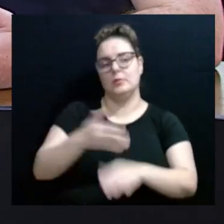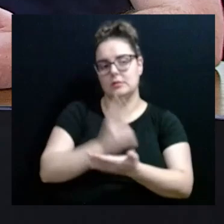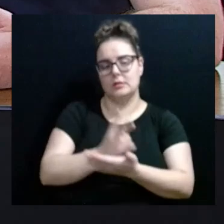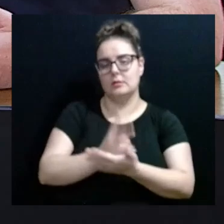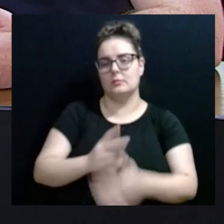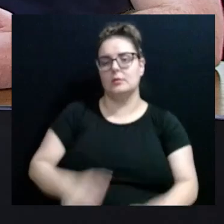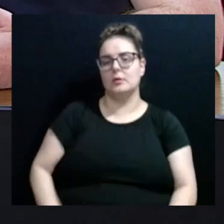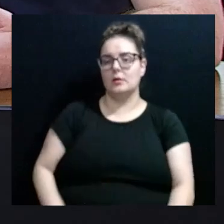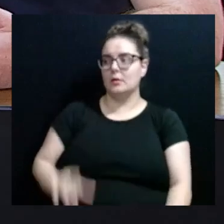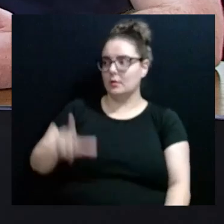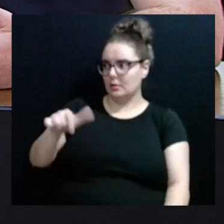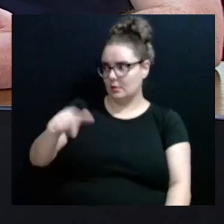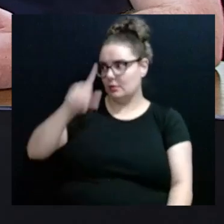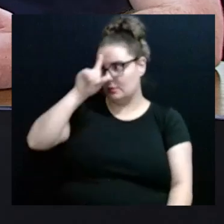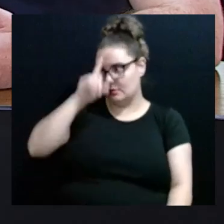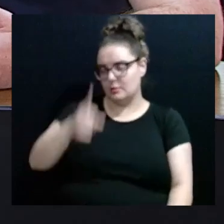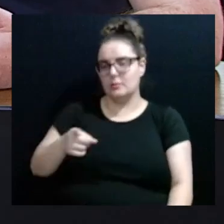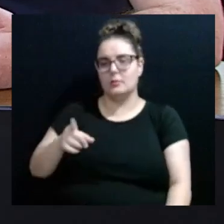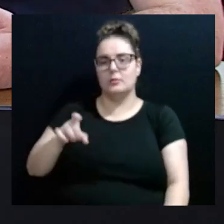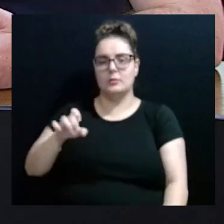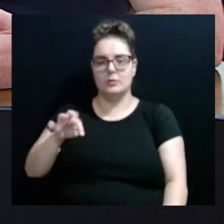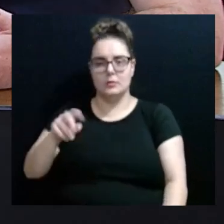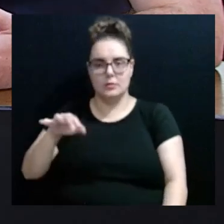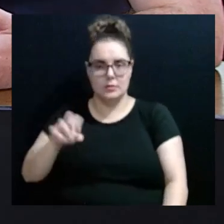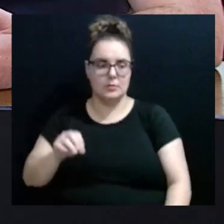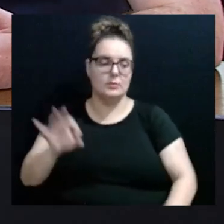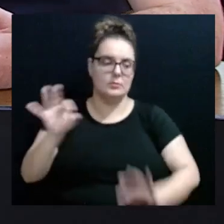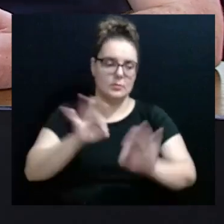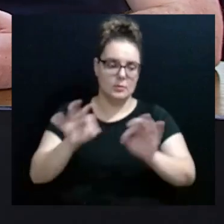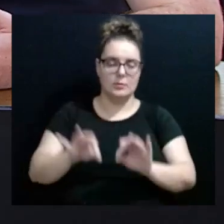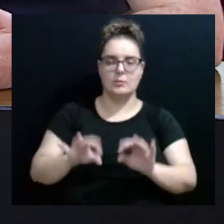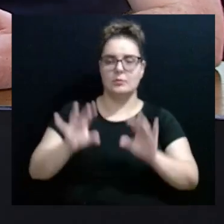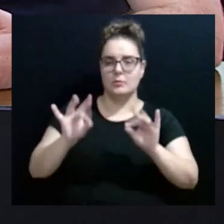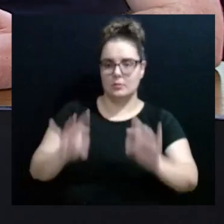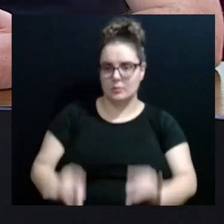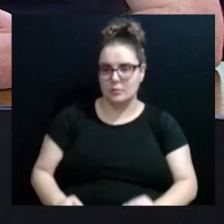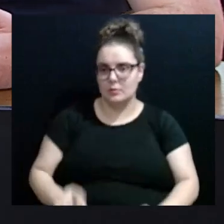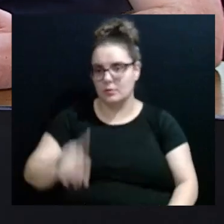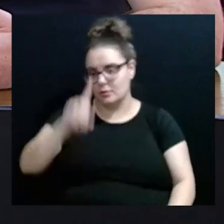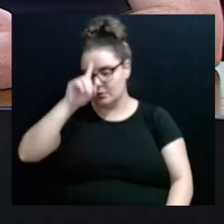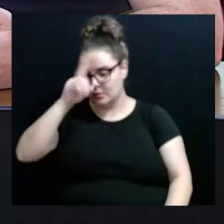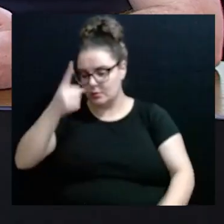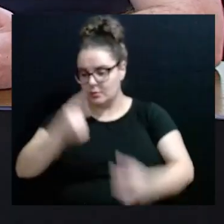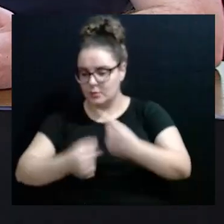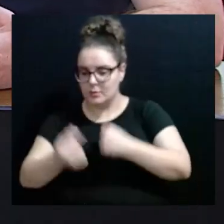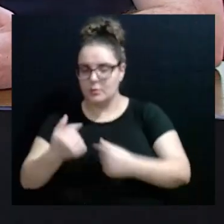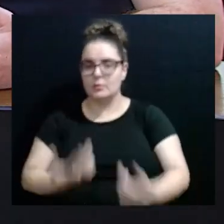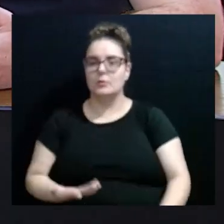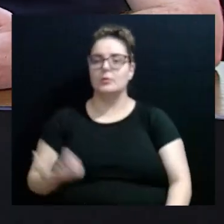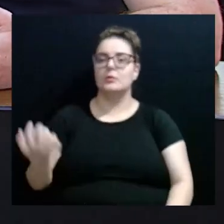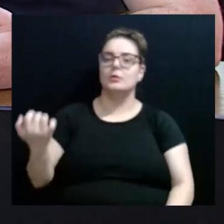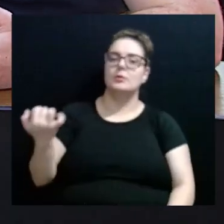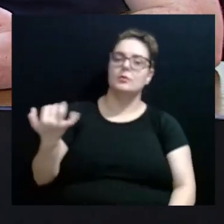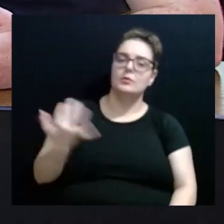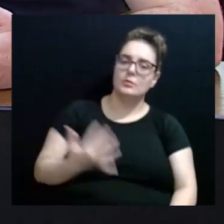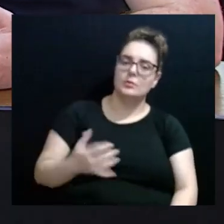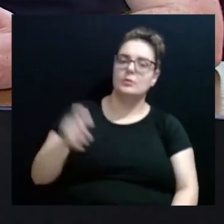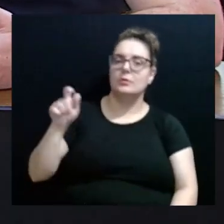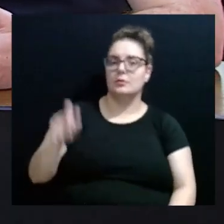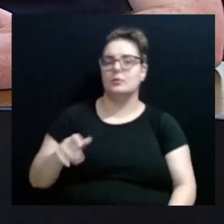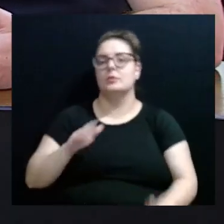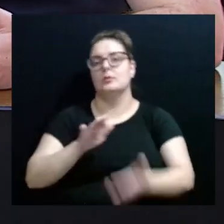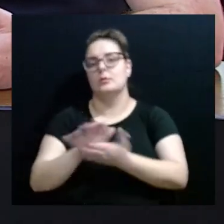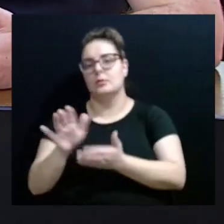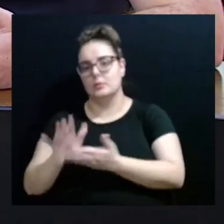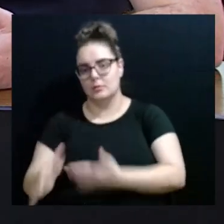professor, depois disso, né, definiu o destino, né, se planejou com antecedência, definir um orçamento de ver